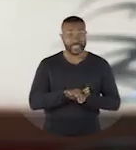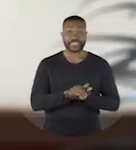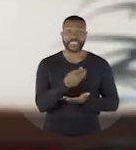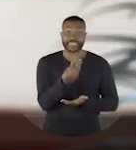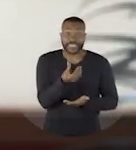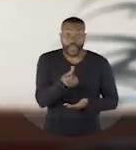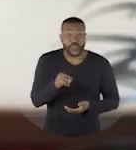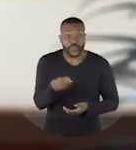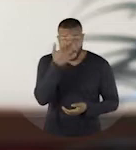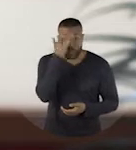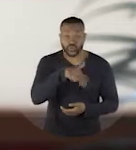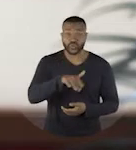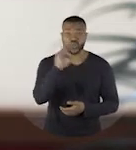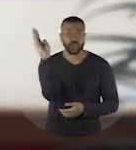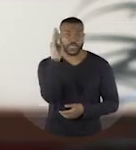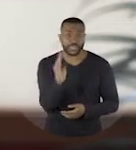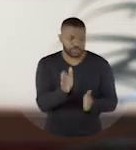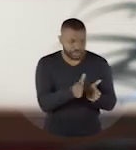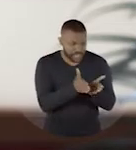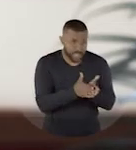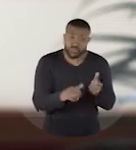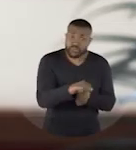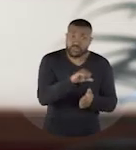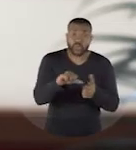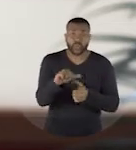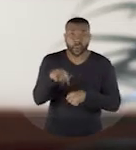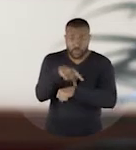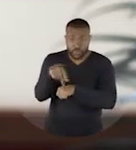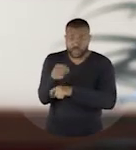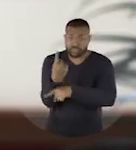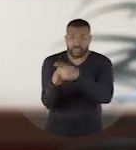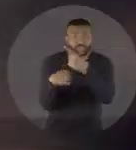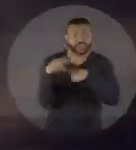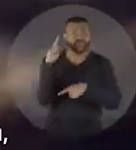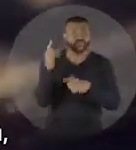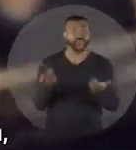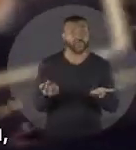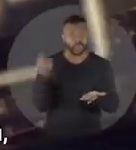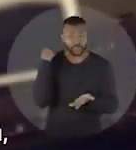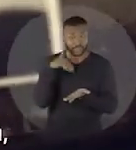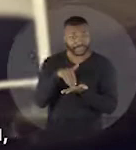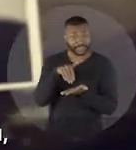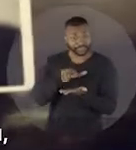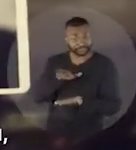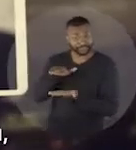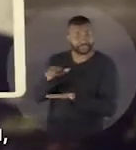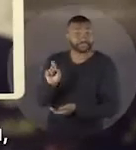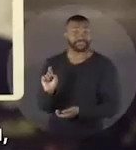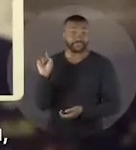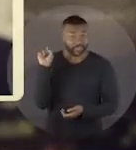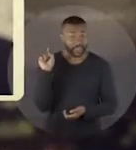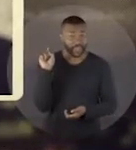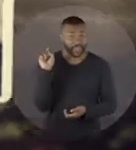36 milhões de brasileiros venceram a miséria. O país saiu do mapa da fome. Quando fui secretário de abastecimento